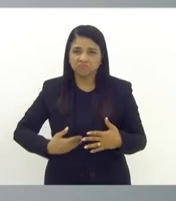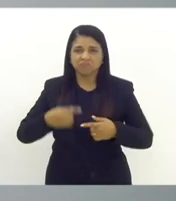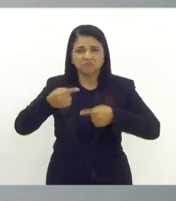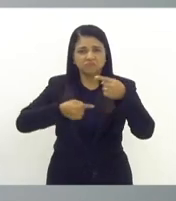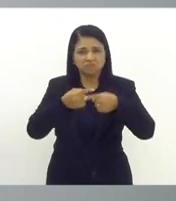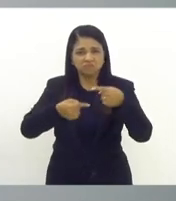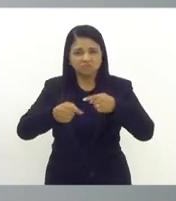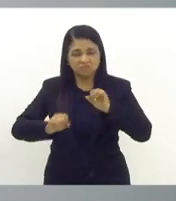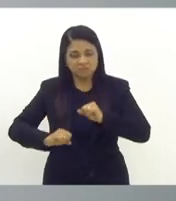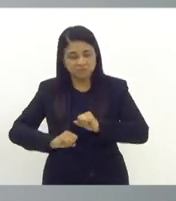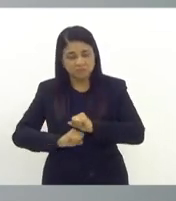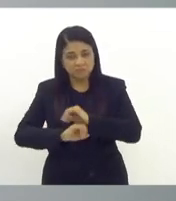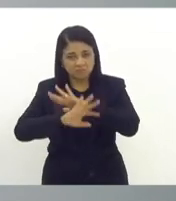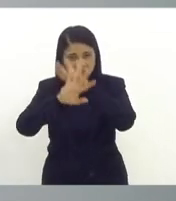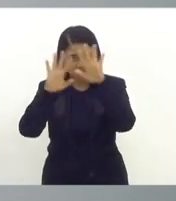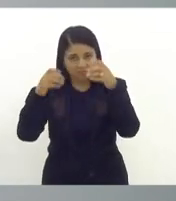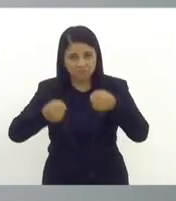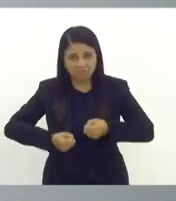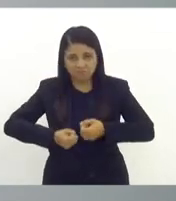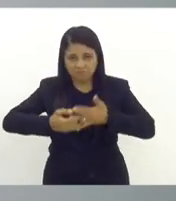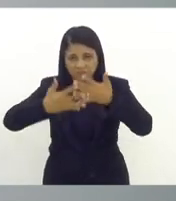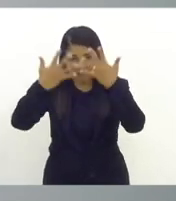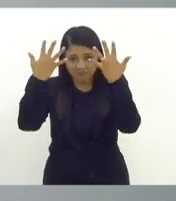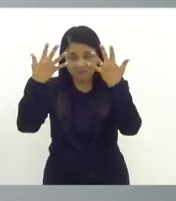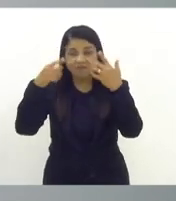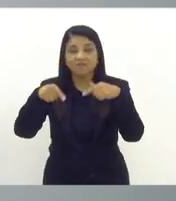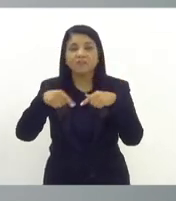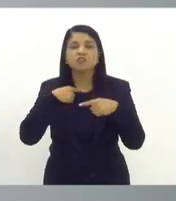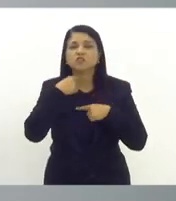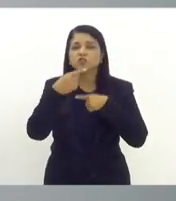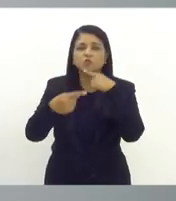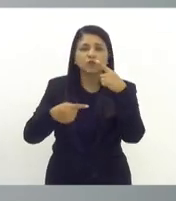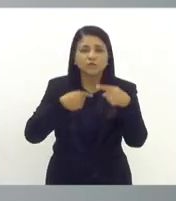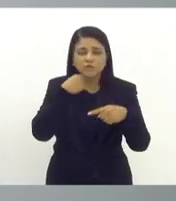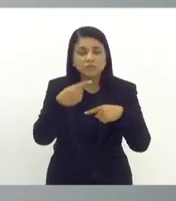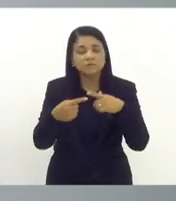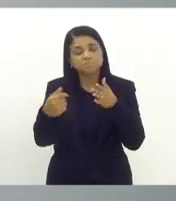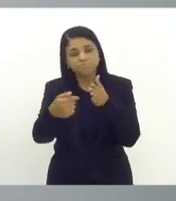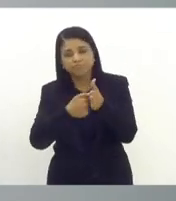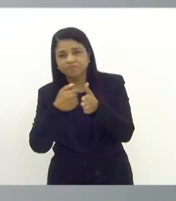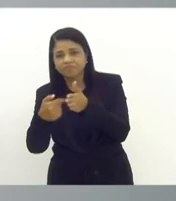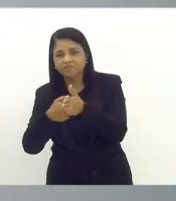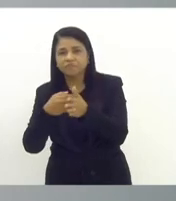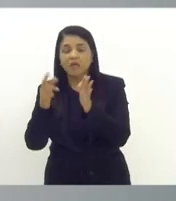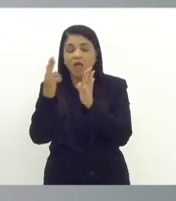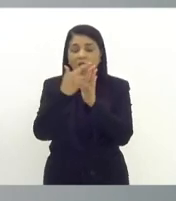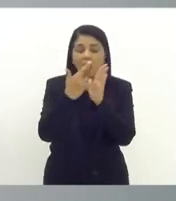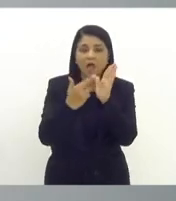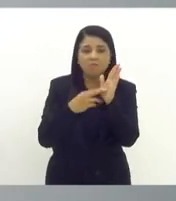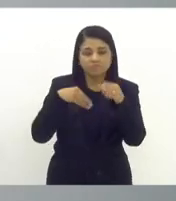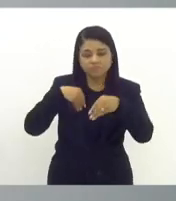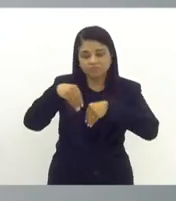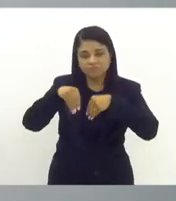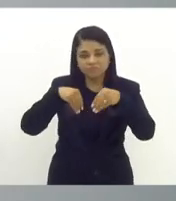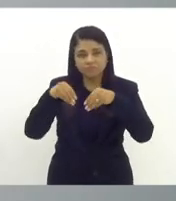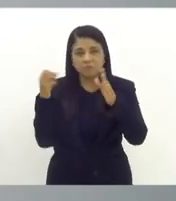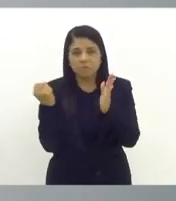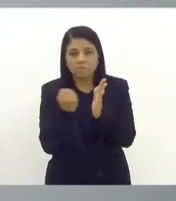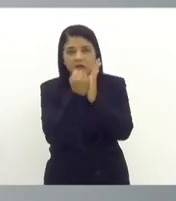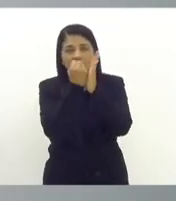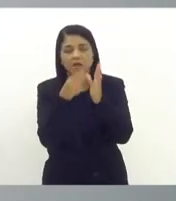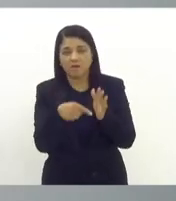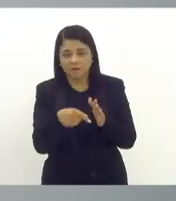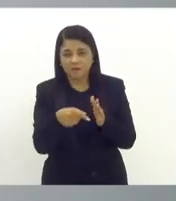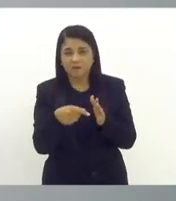tirar dúvidas a respeito dos atos normativos né as regulações que envolvem